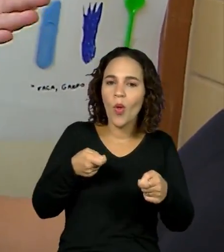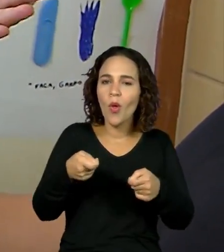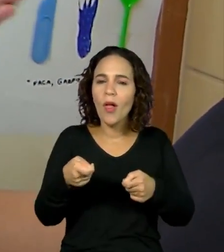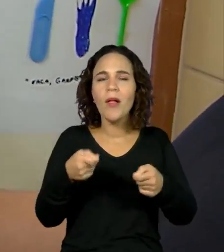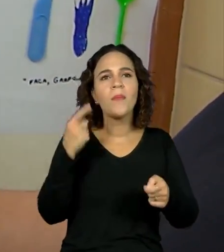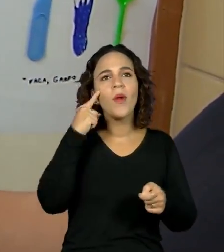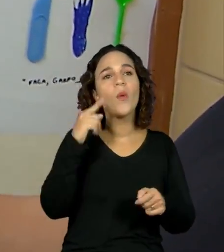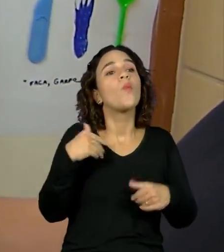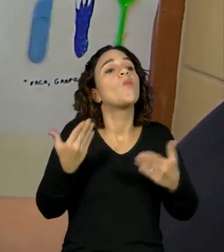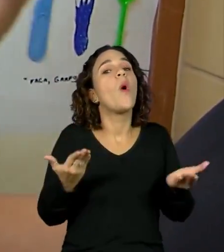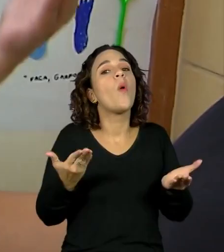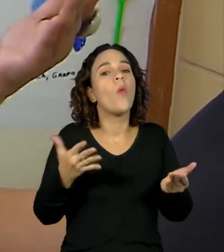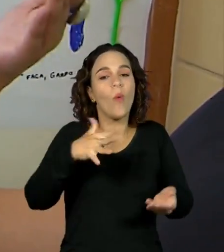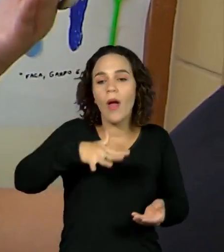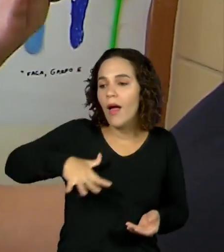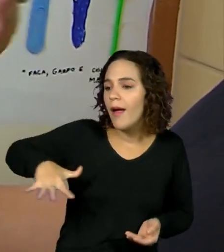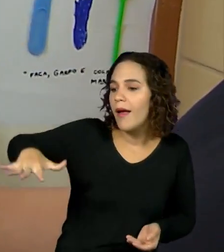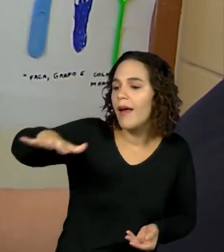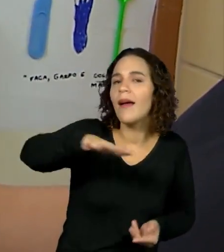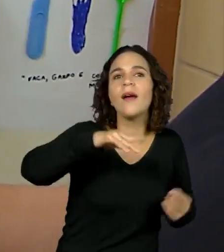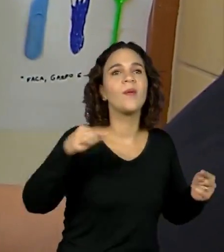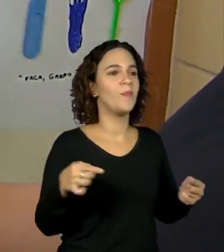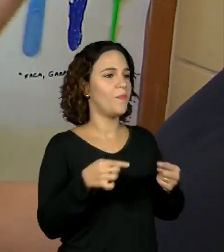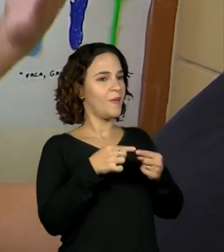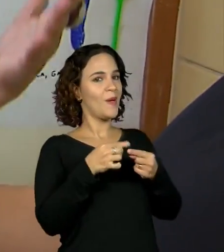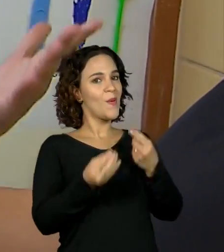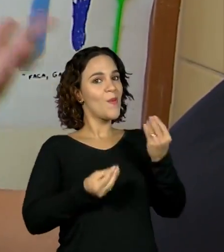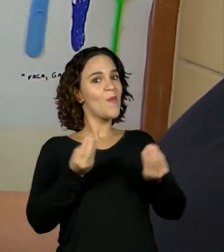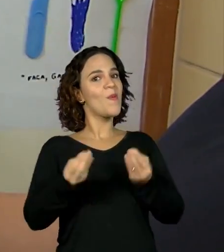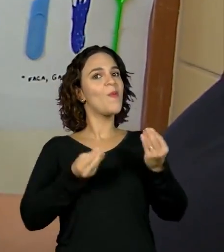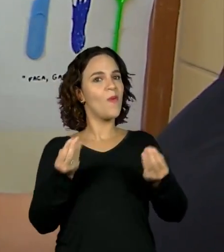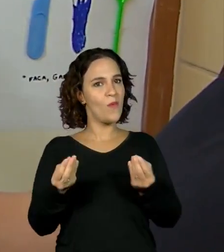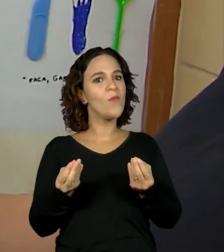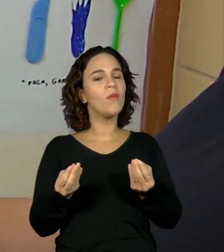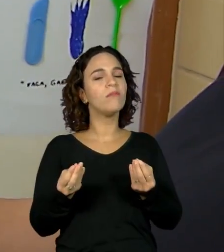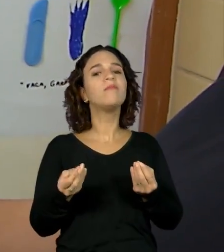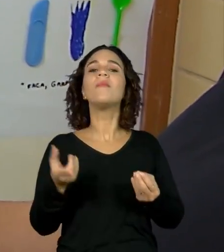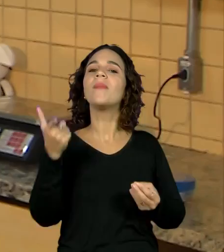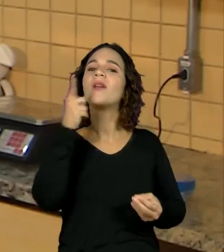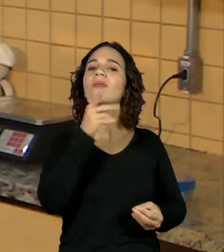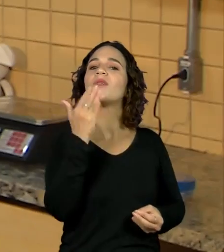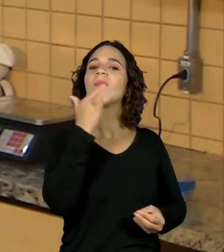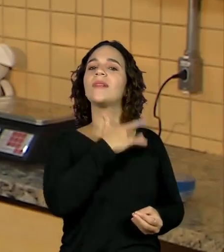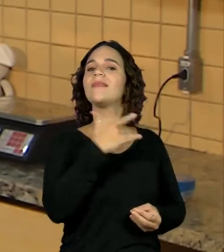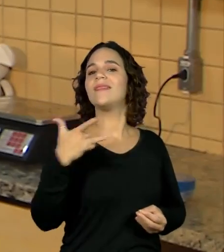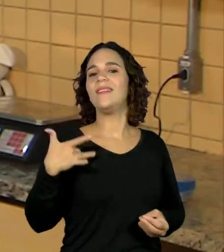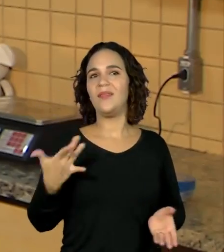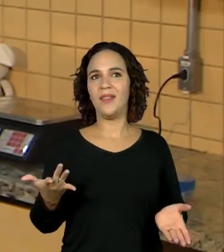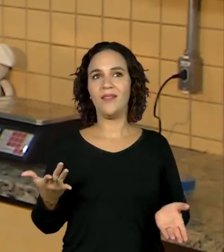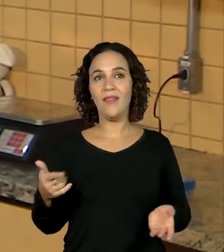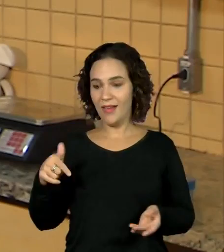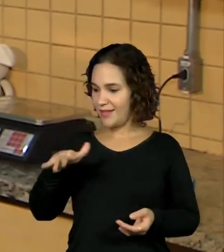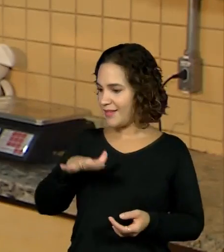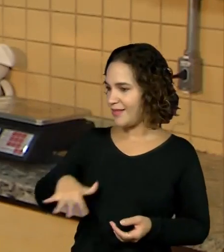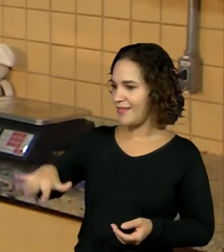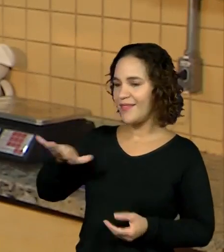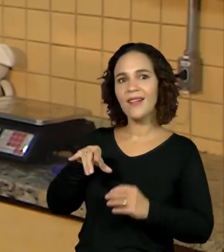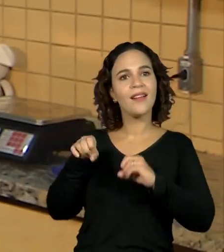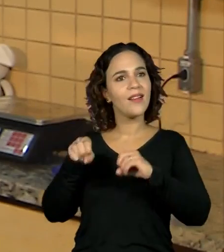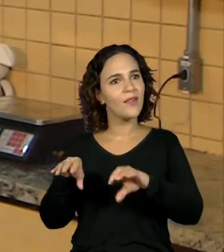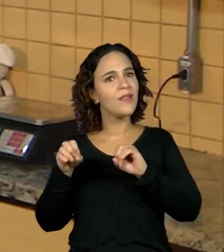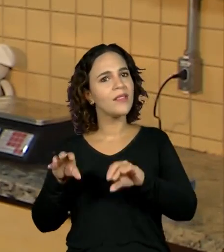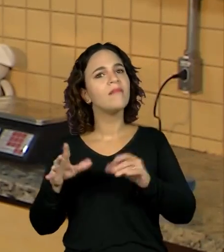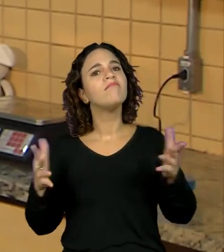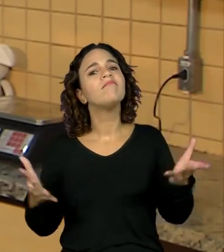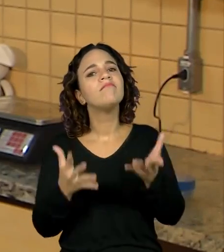as preferências do ambiente. Como é esse ambiente também para uma alimentação saudável? Esse ambiente educacional proporciona